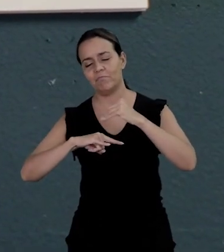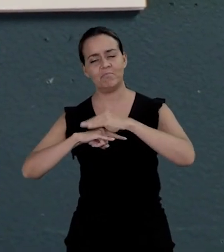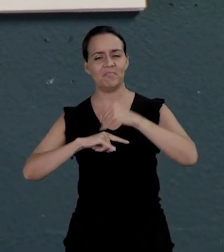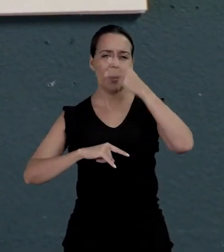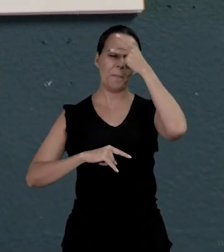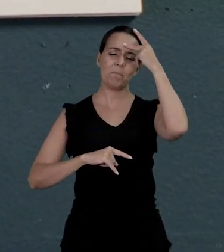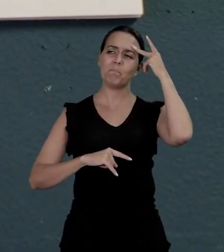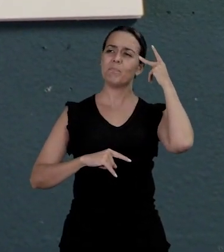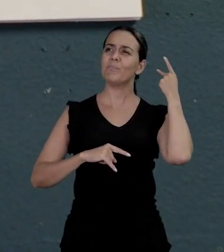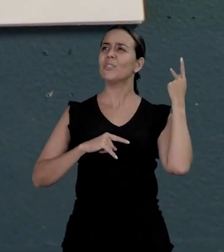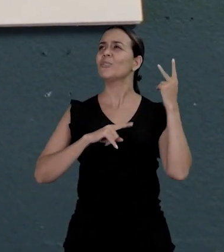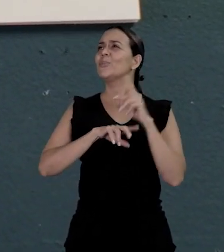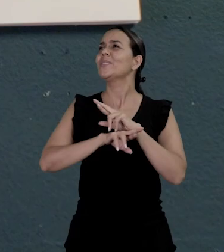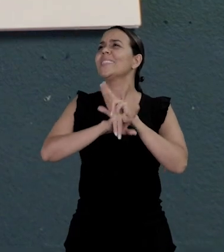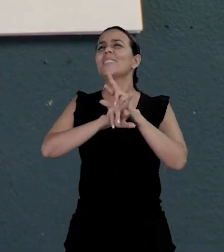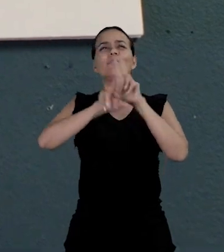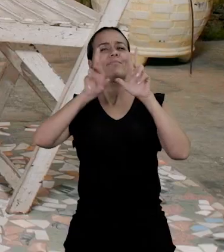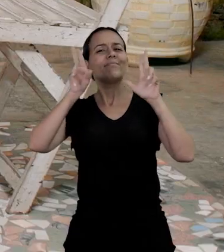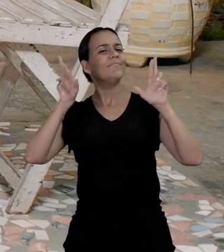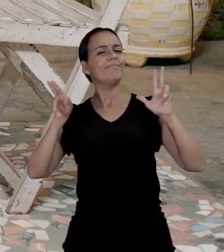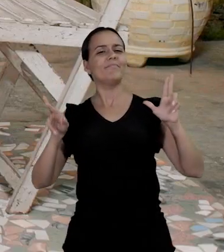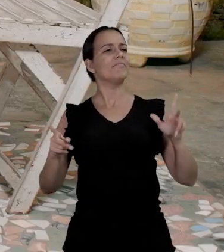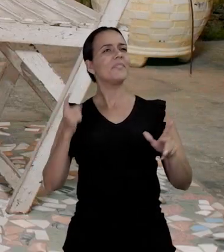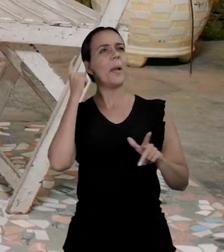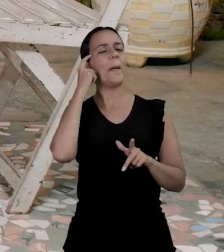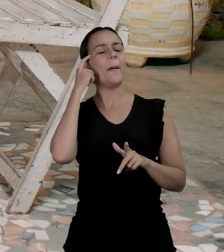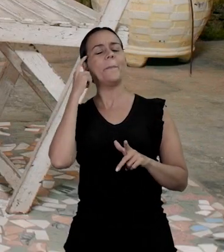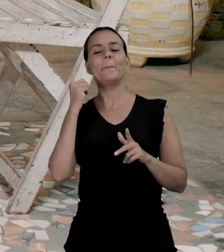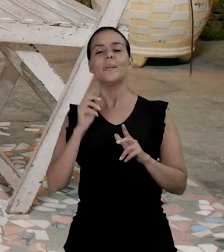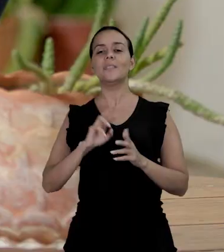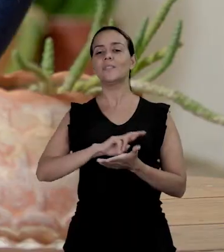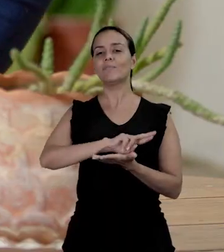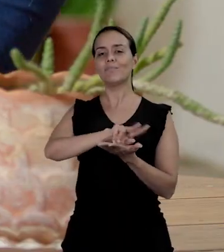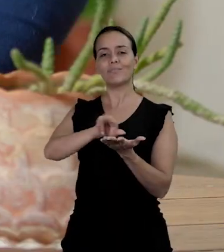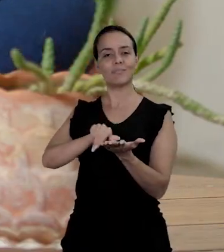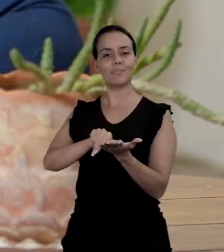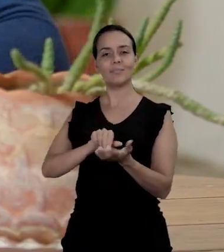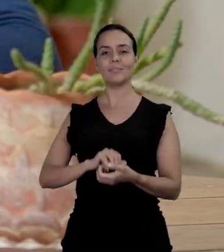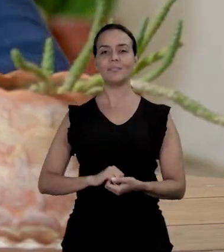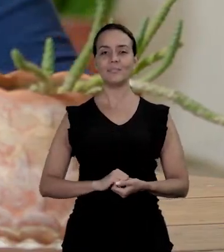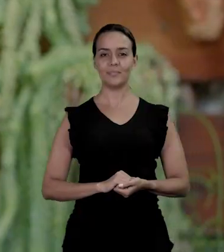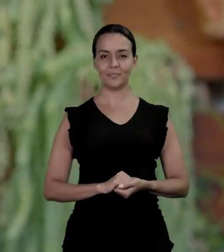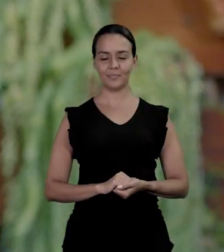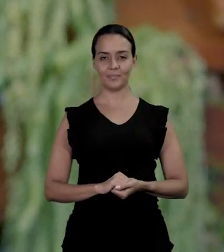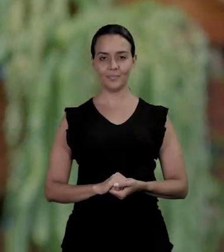vegetarianas, pessoas que não estão nem aí para isso. Pessoas são diversas por essência.